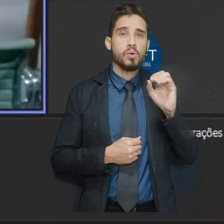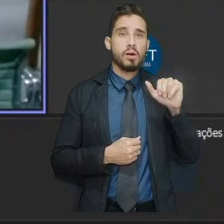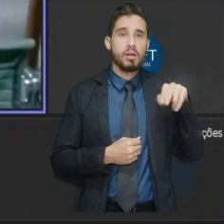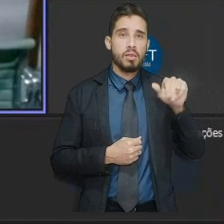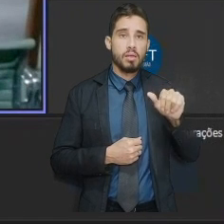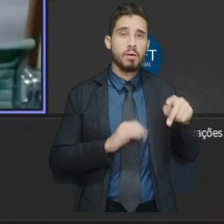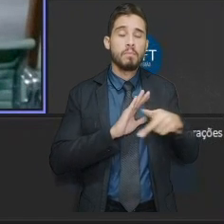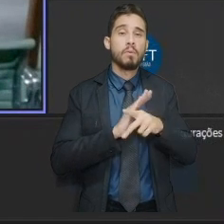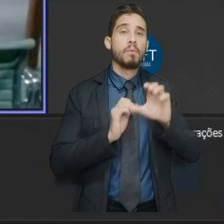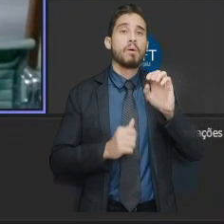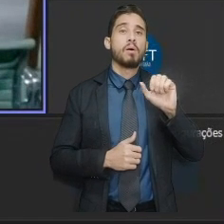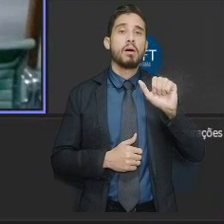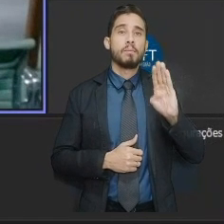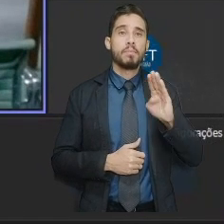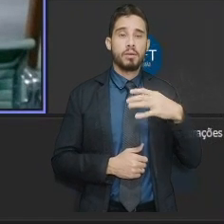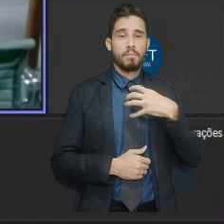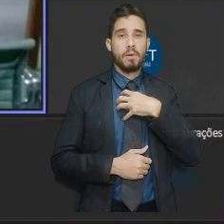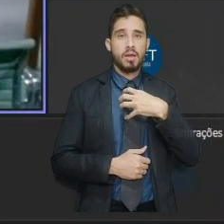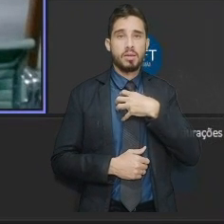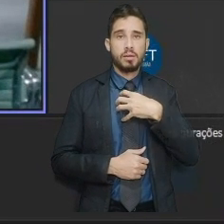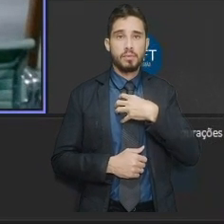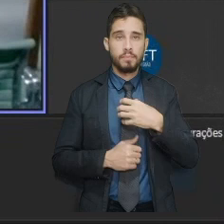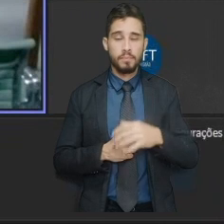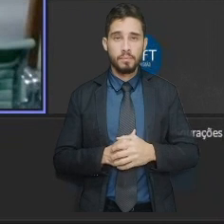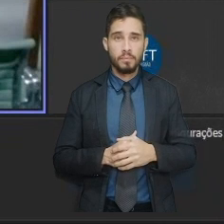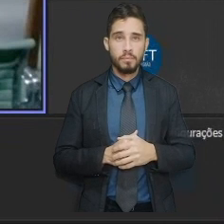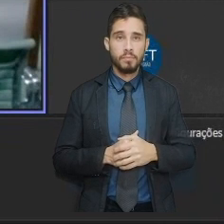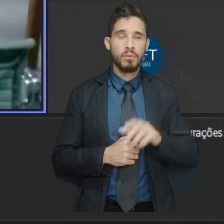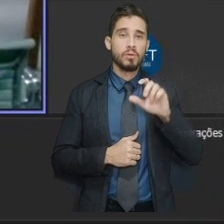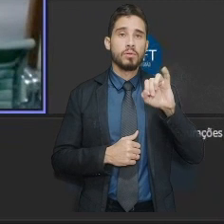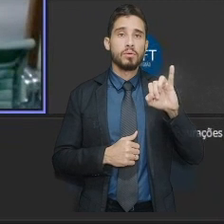Maria Araújo Mesquita, da OAB da Bahia.